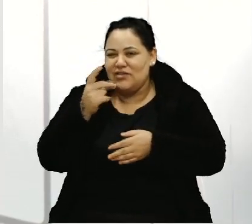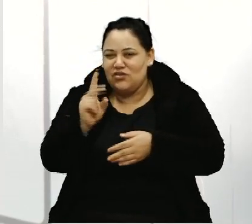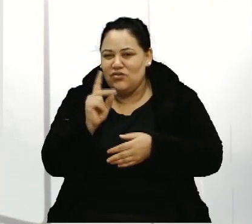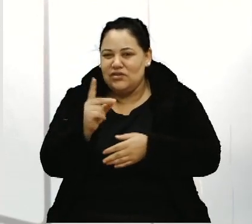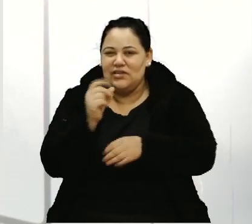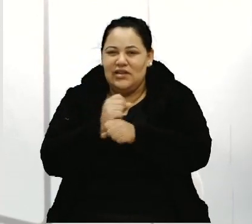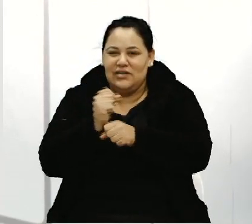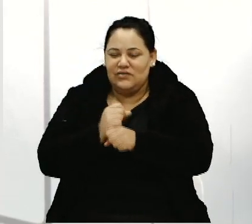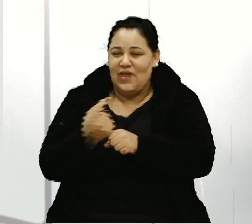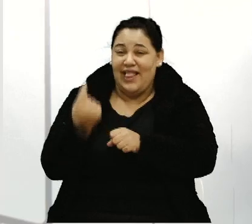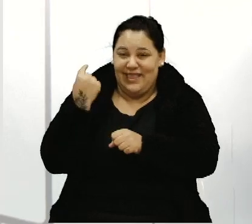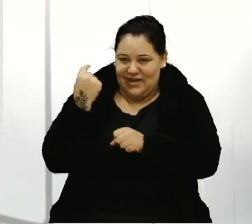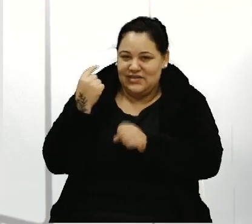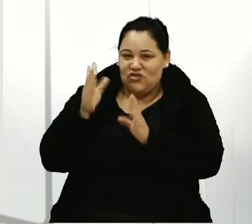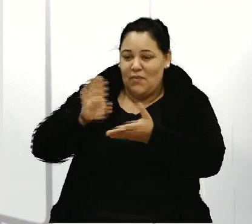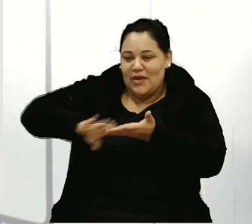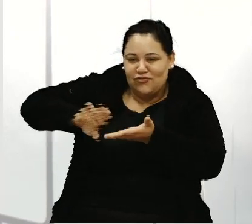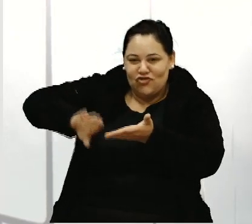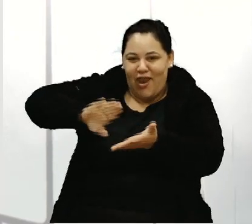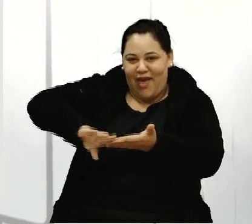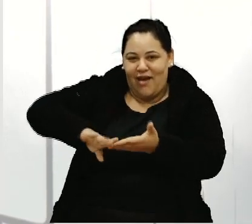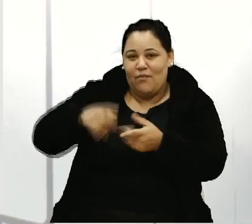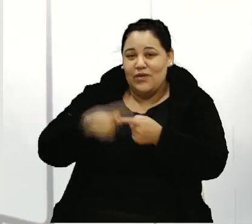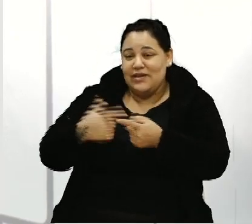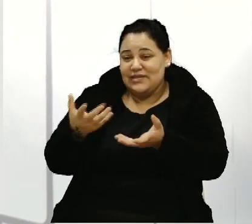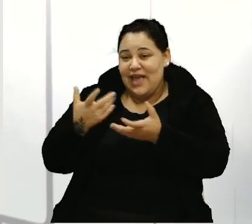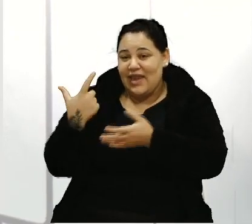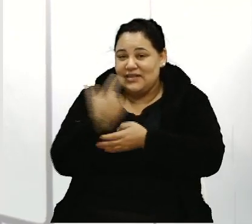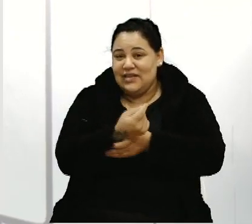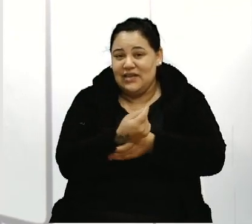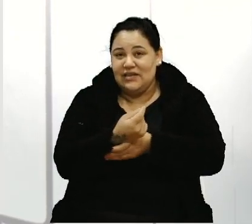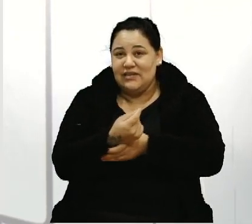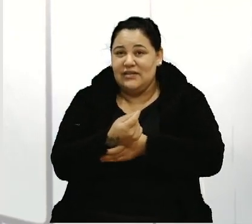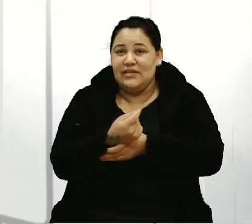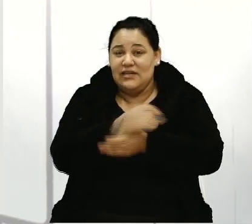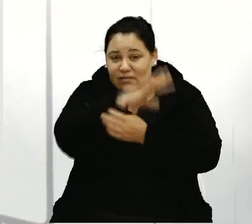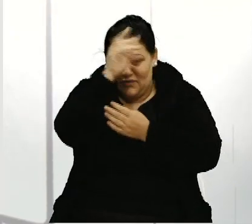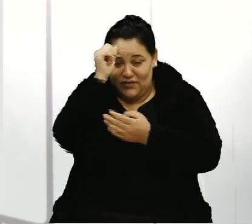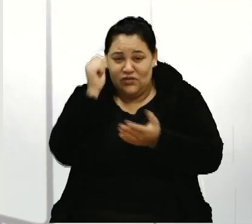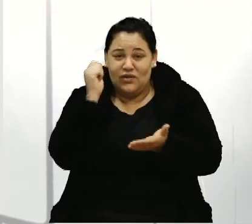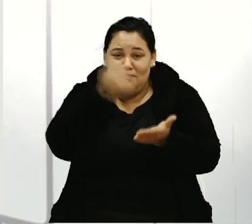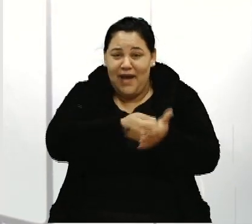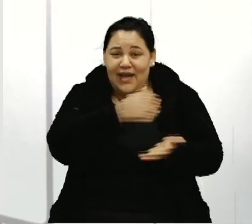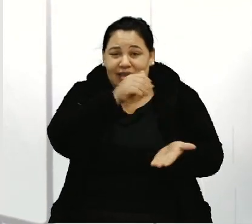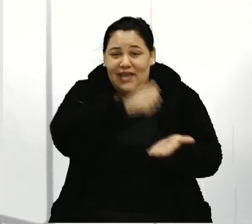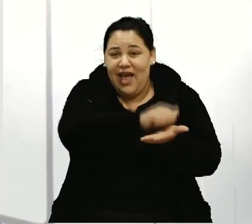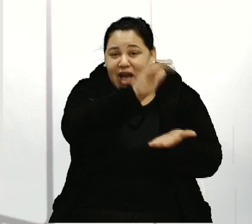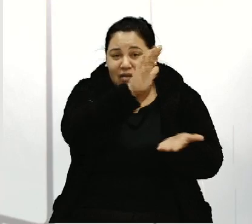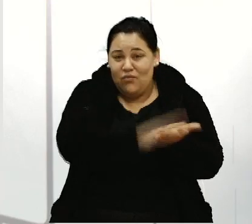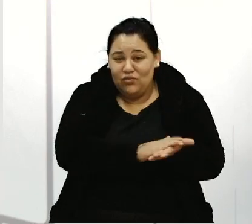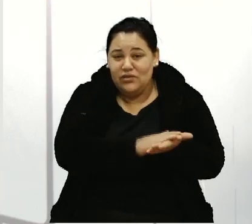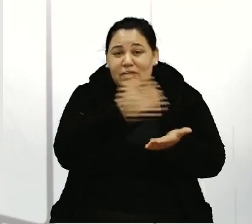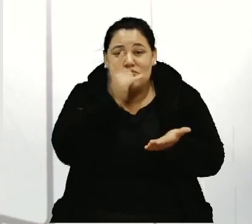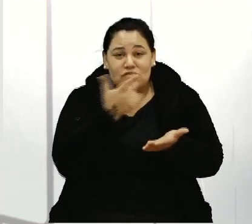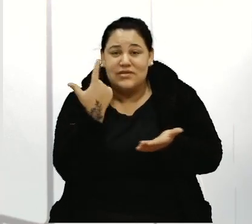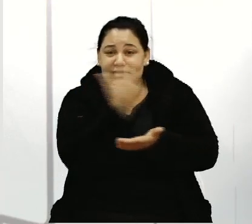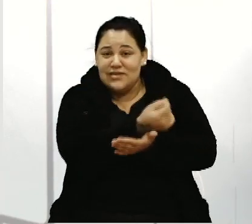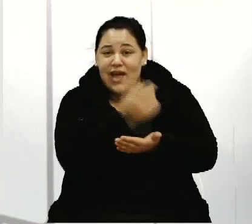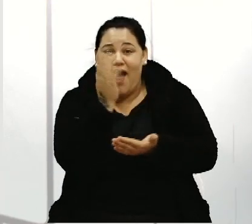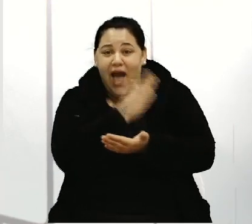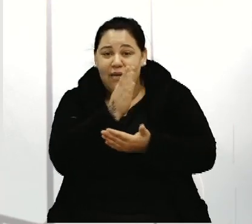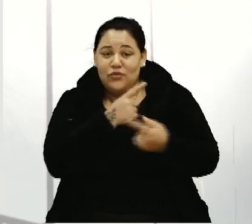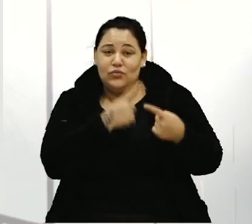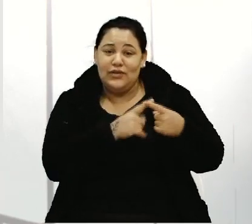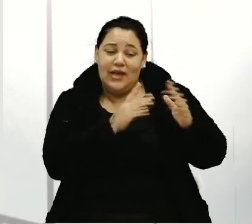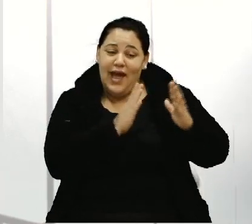ser retirado. Então, eles querem sair, que a prefeitura indenize eles de uma vez, para eles saírem, poderem sair de lá, porque hoje a